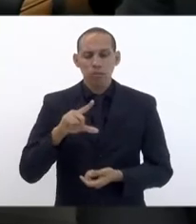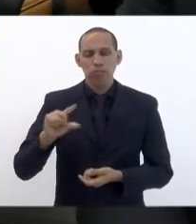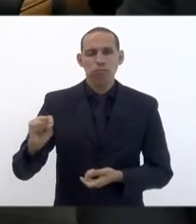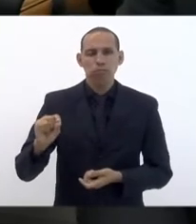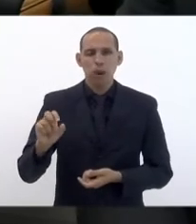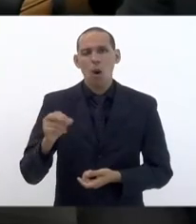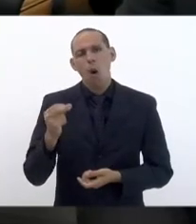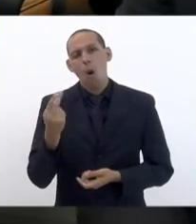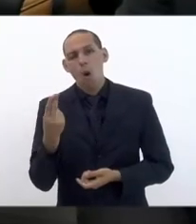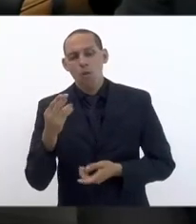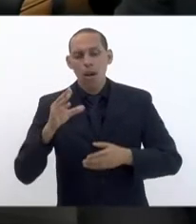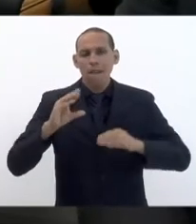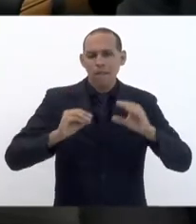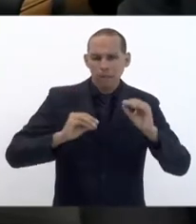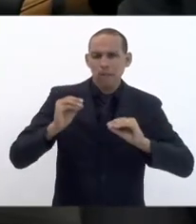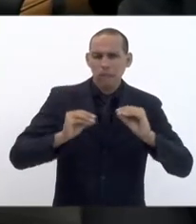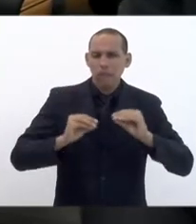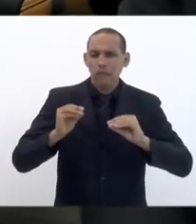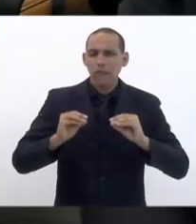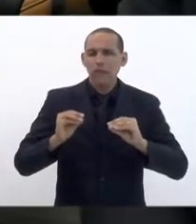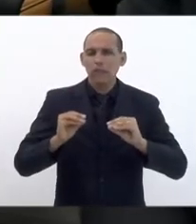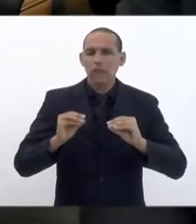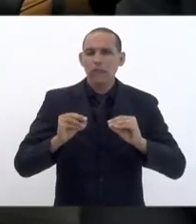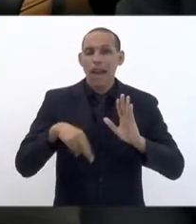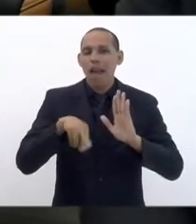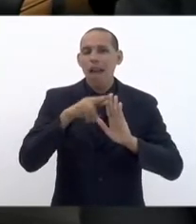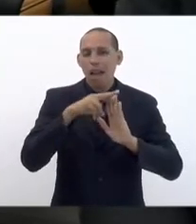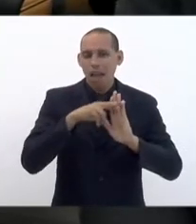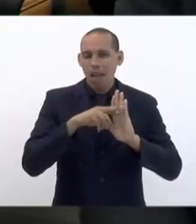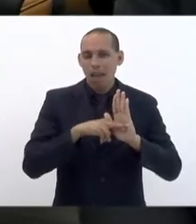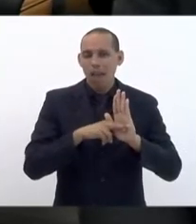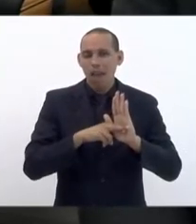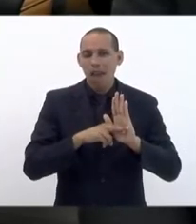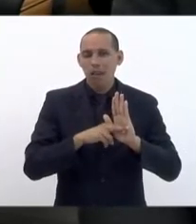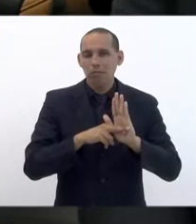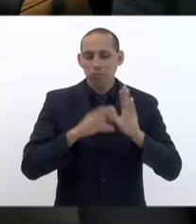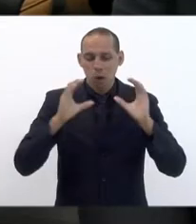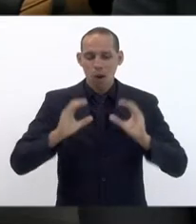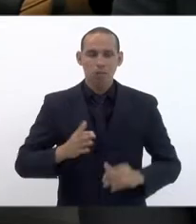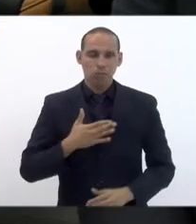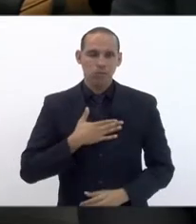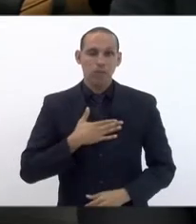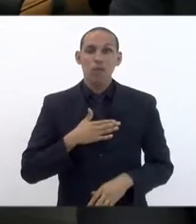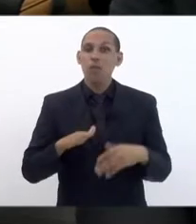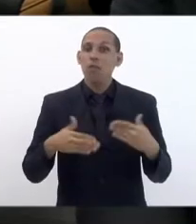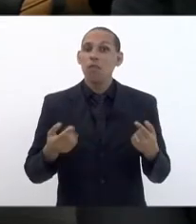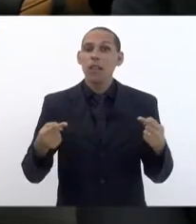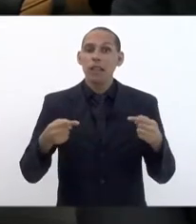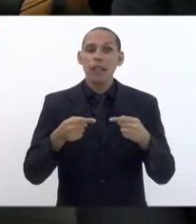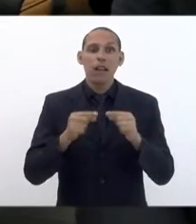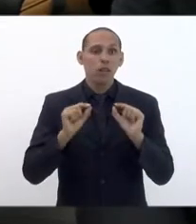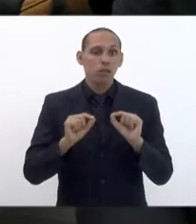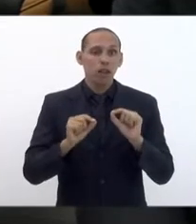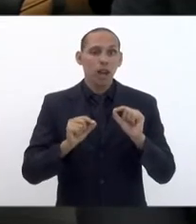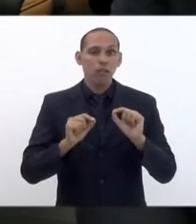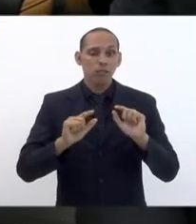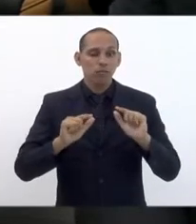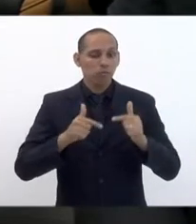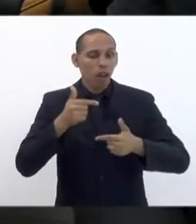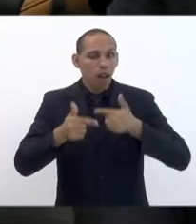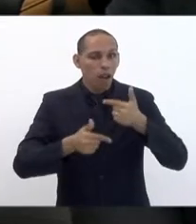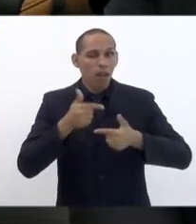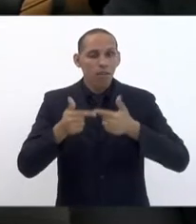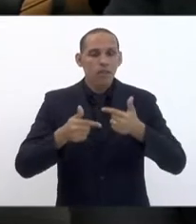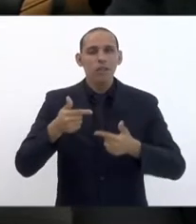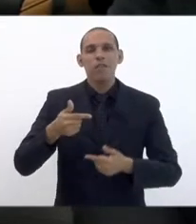flexibilização a essa regra de conduta quando a gente se refere a um serviço de